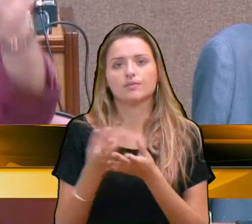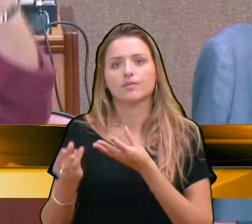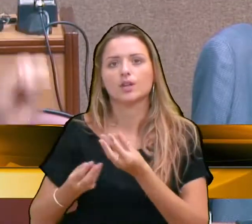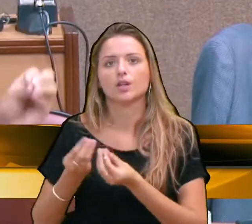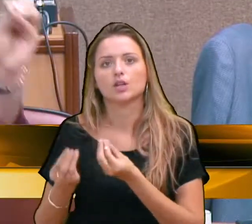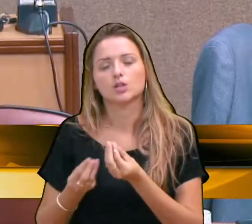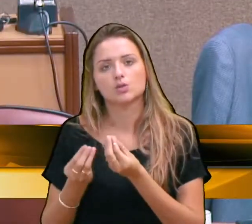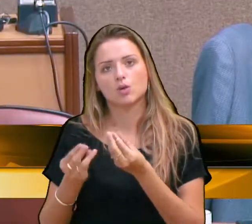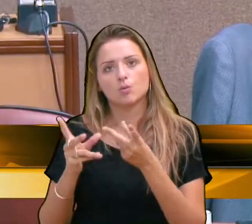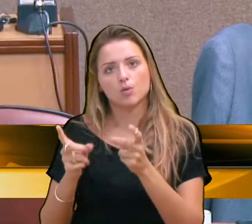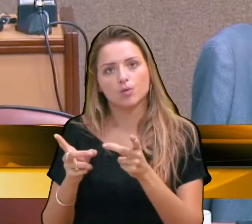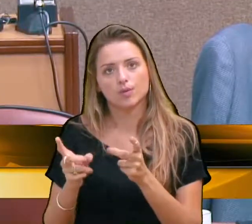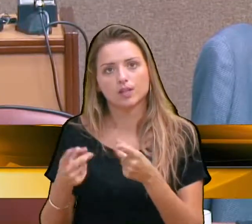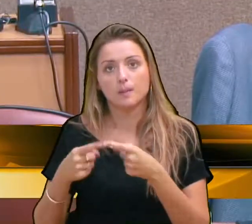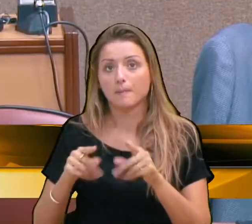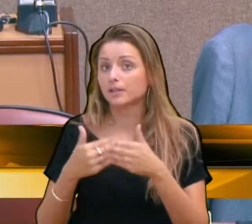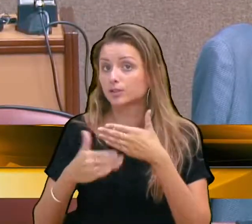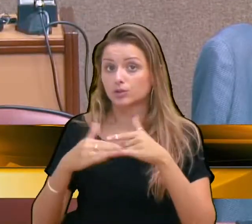cidade,